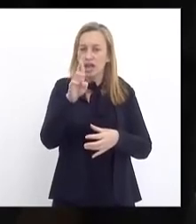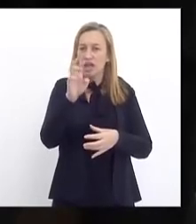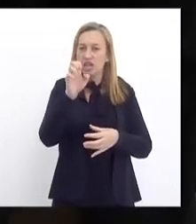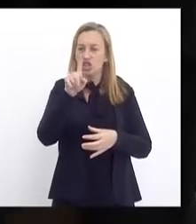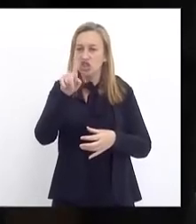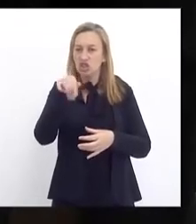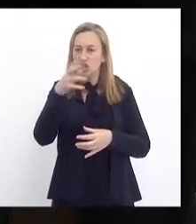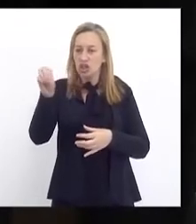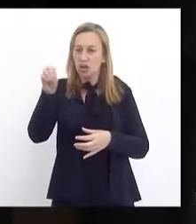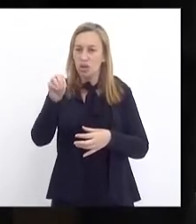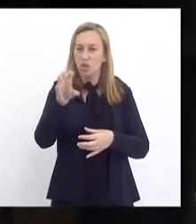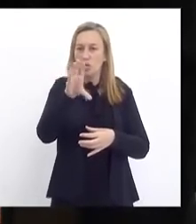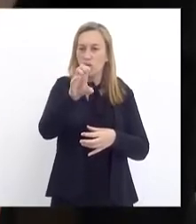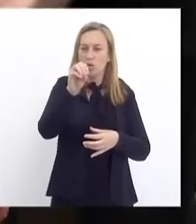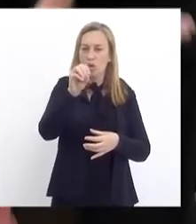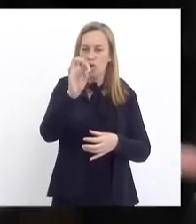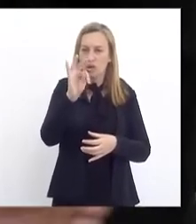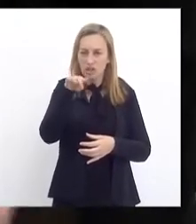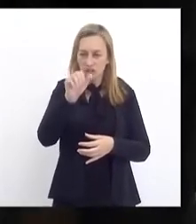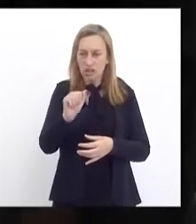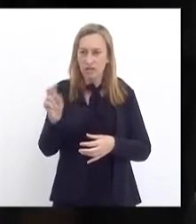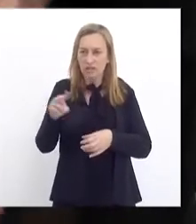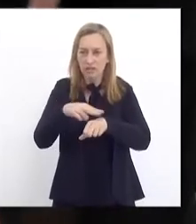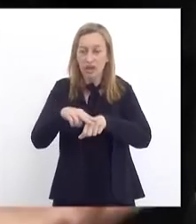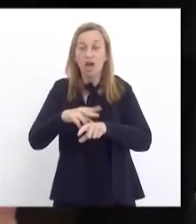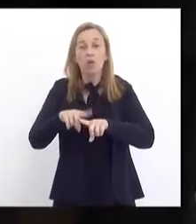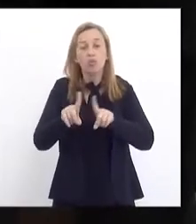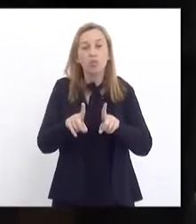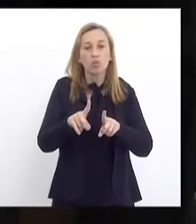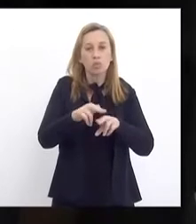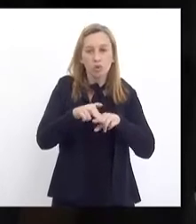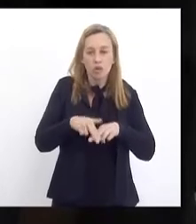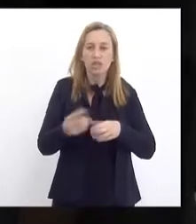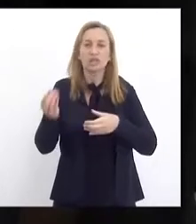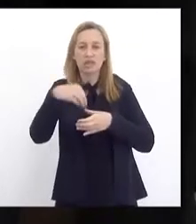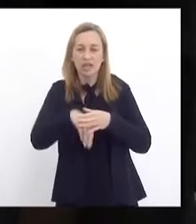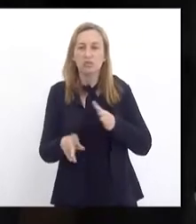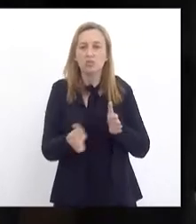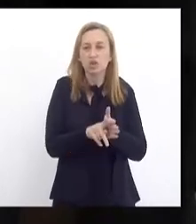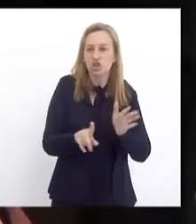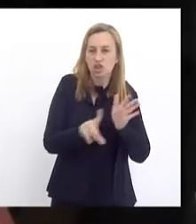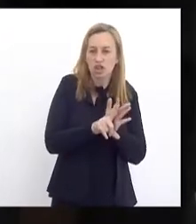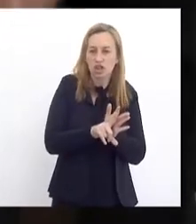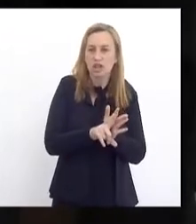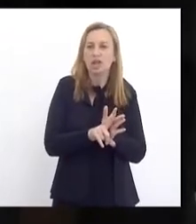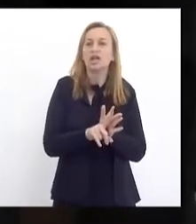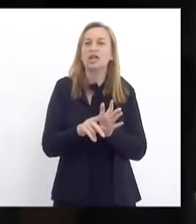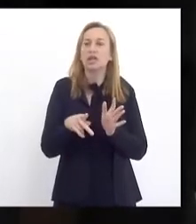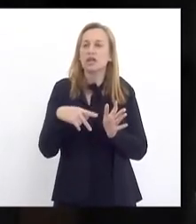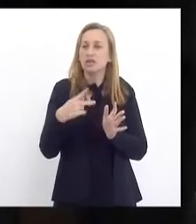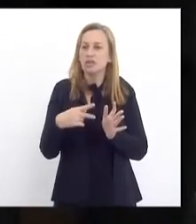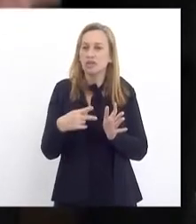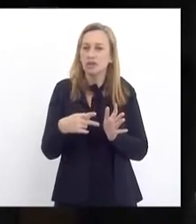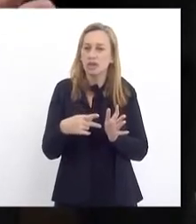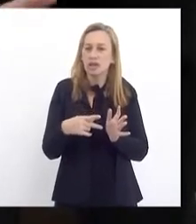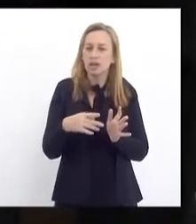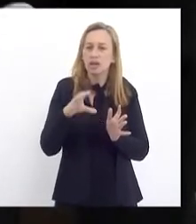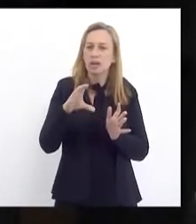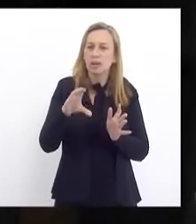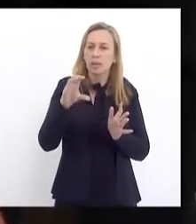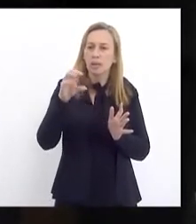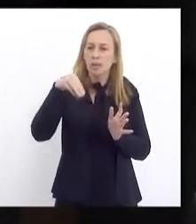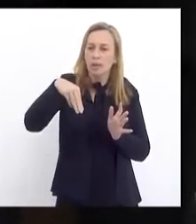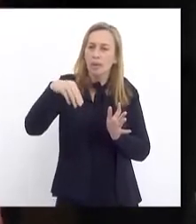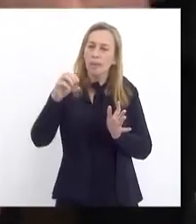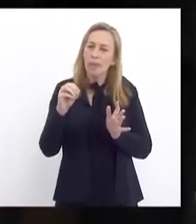Verde. Por isso, inicialmente, foi feito dentro deste projeto de lei que trata da macro-região,